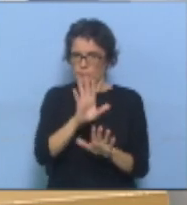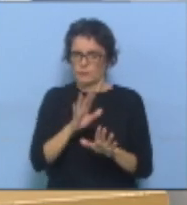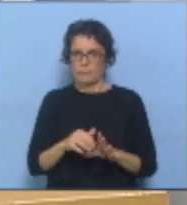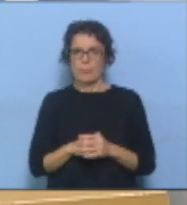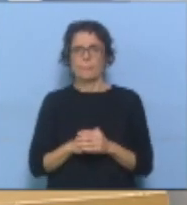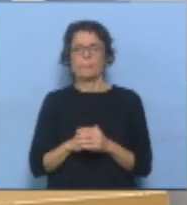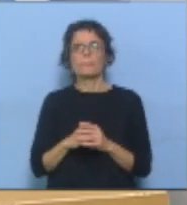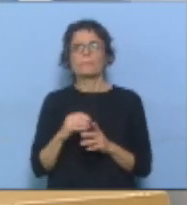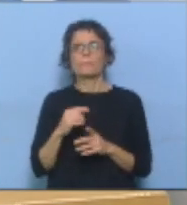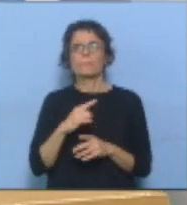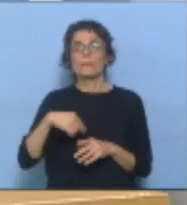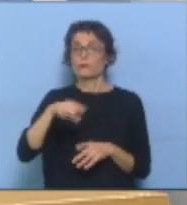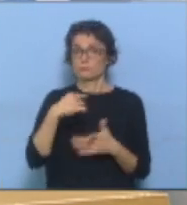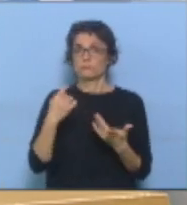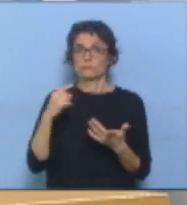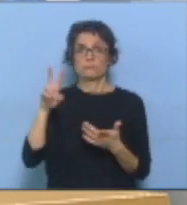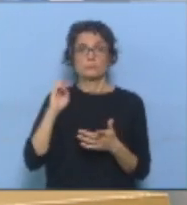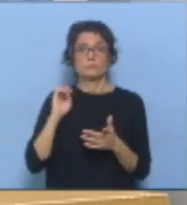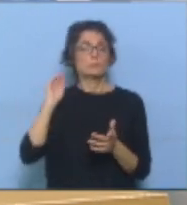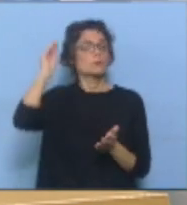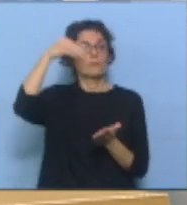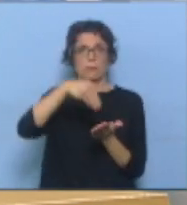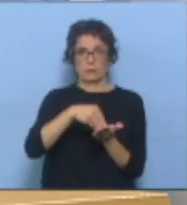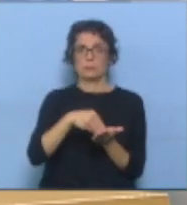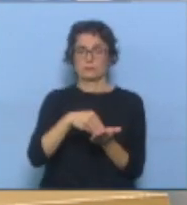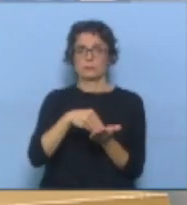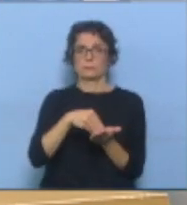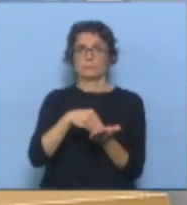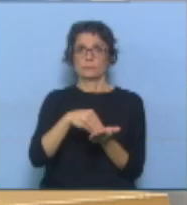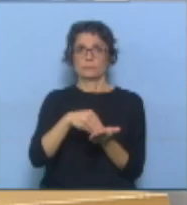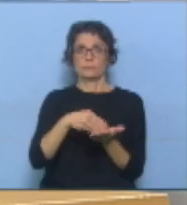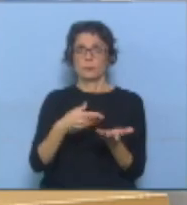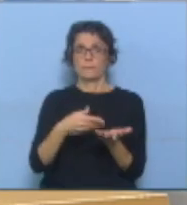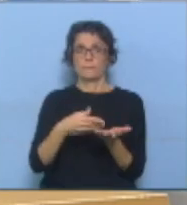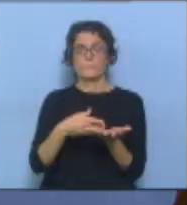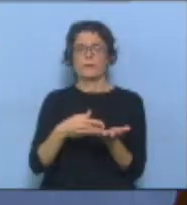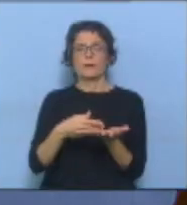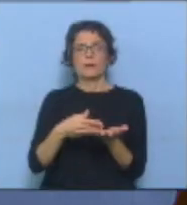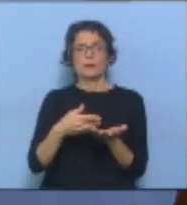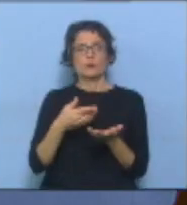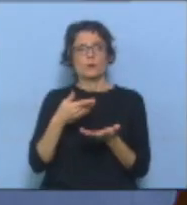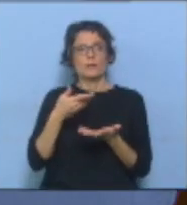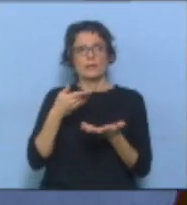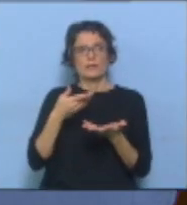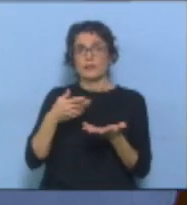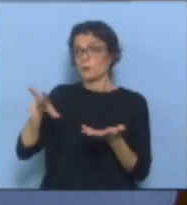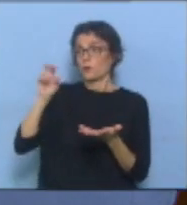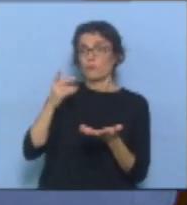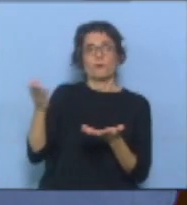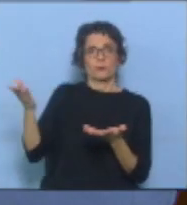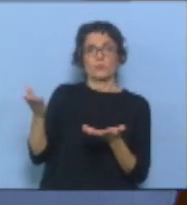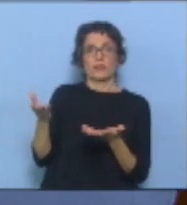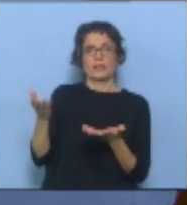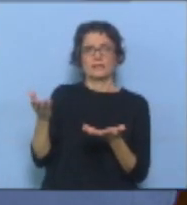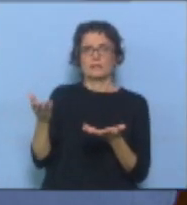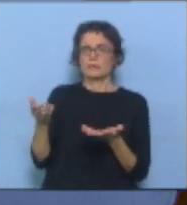do batismo em primeira pessoa e com esta frescura e profundidade, como estava a fazer a Maria do Mar,